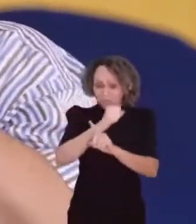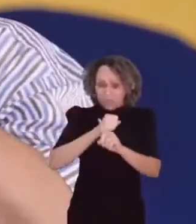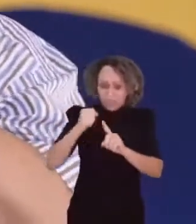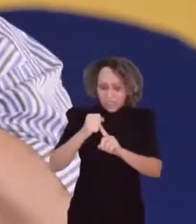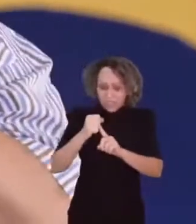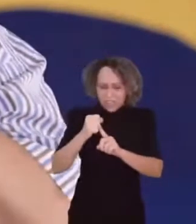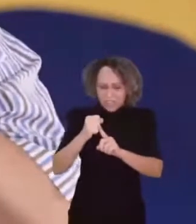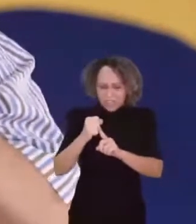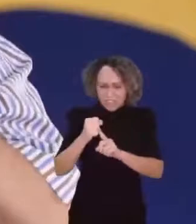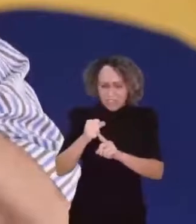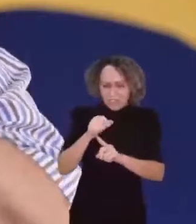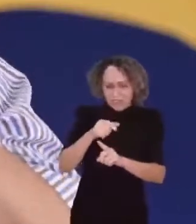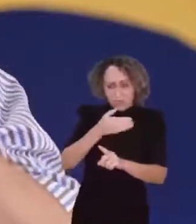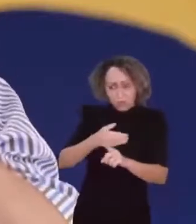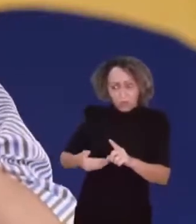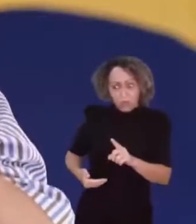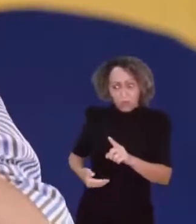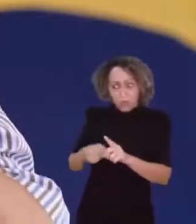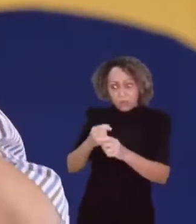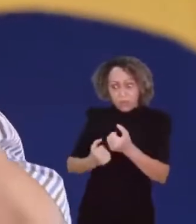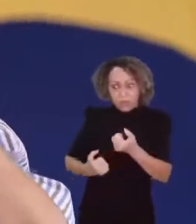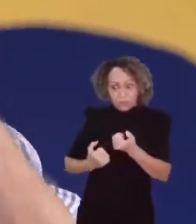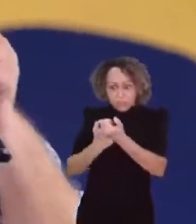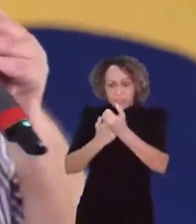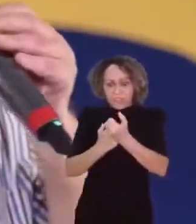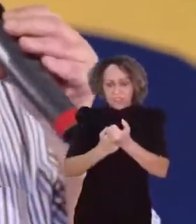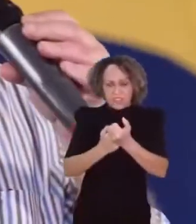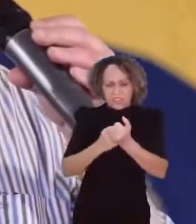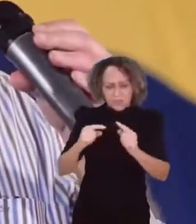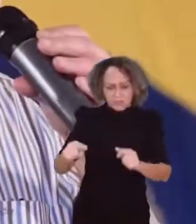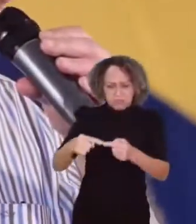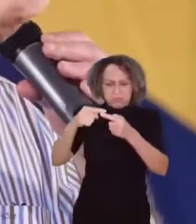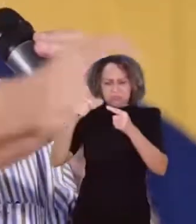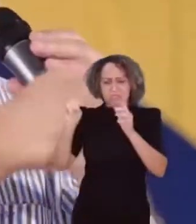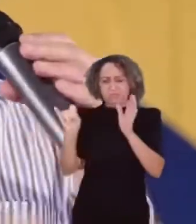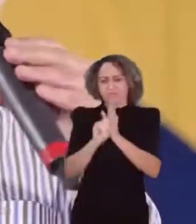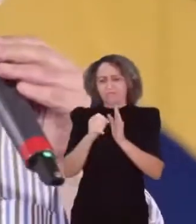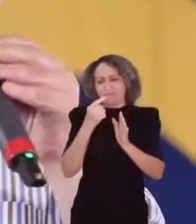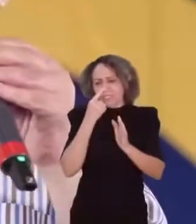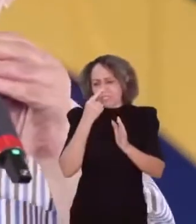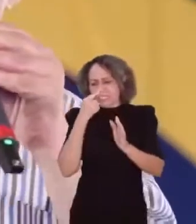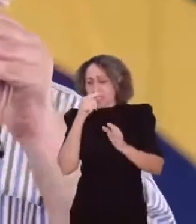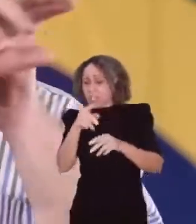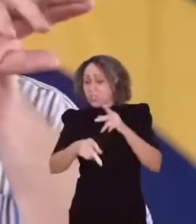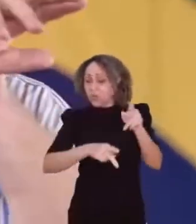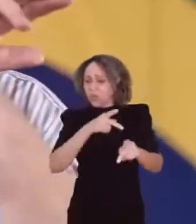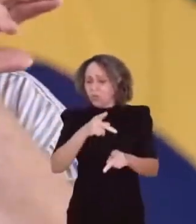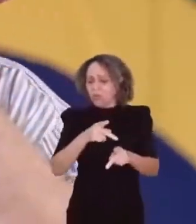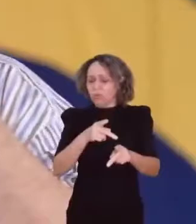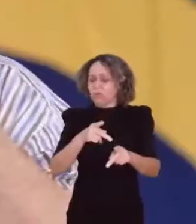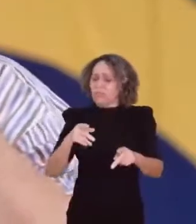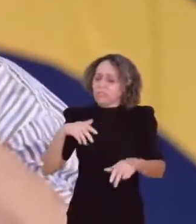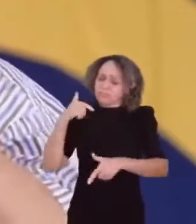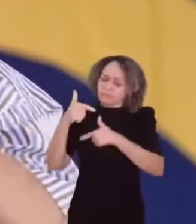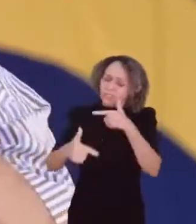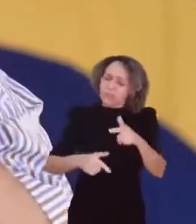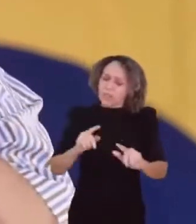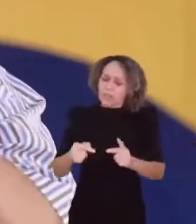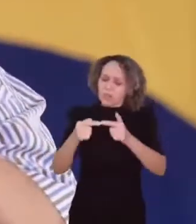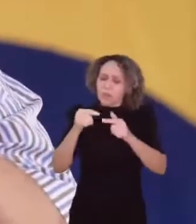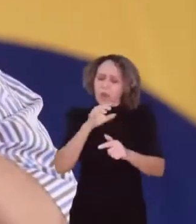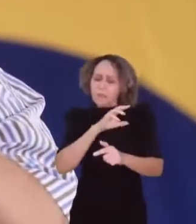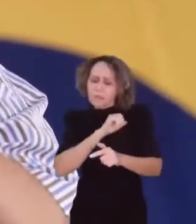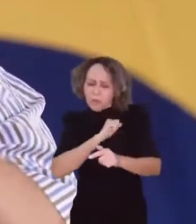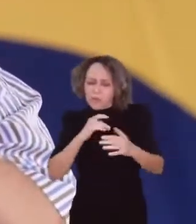tem identidade com o povo, que é movido a amor e a fraternidade, que é o governo possível